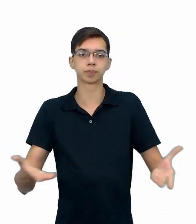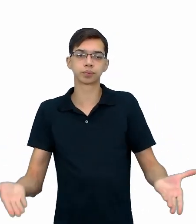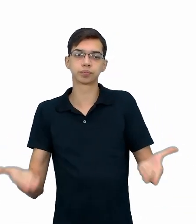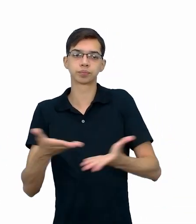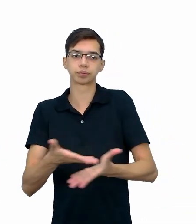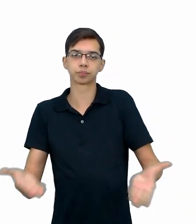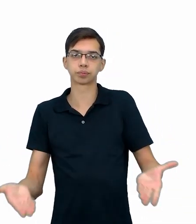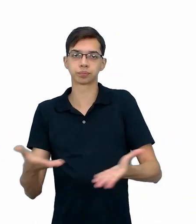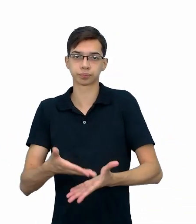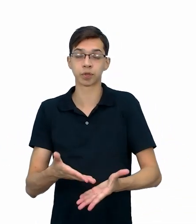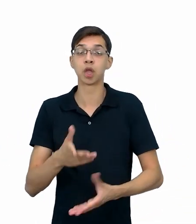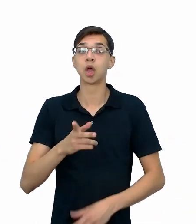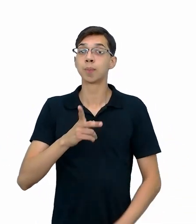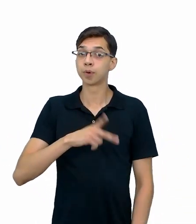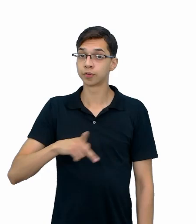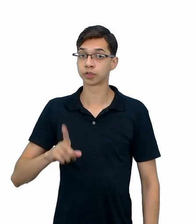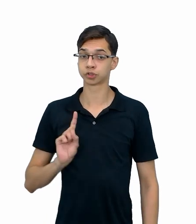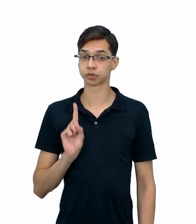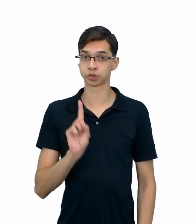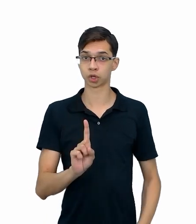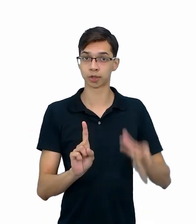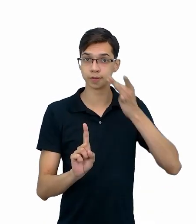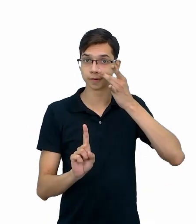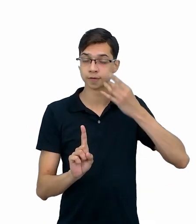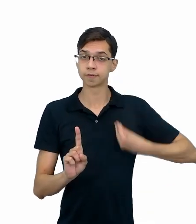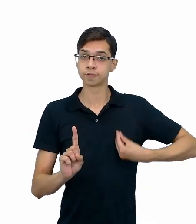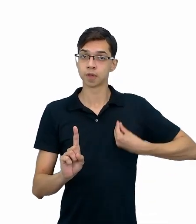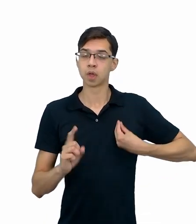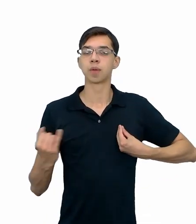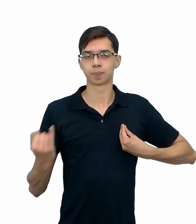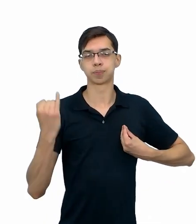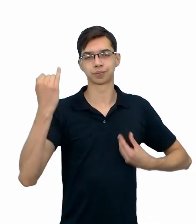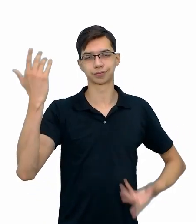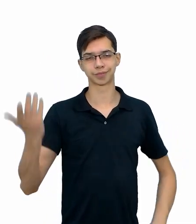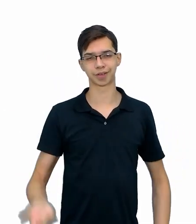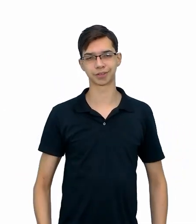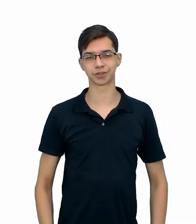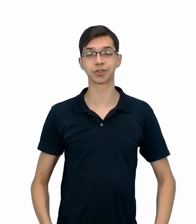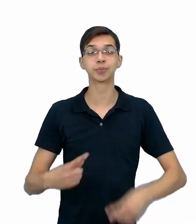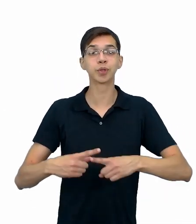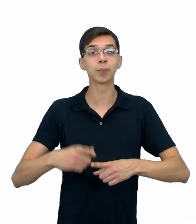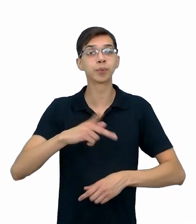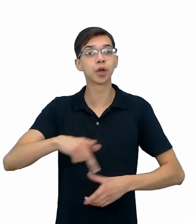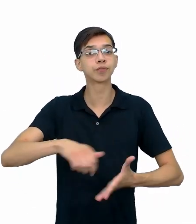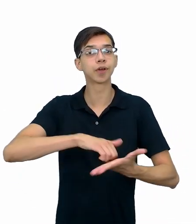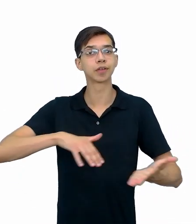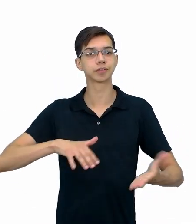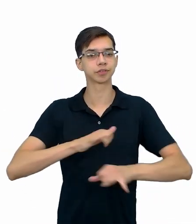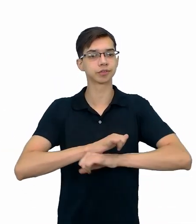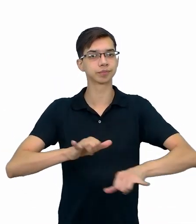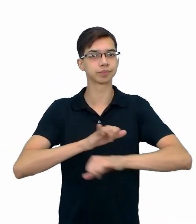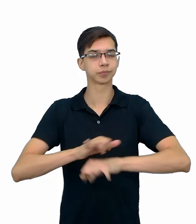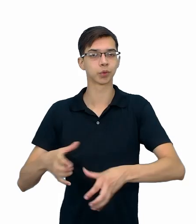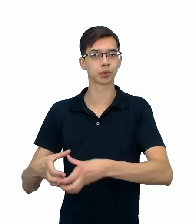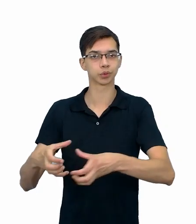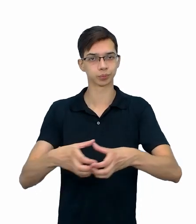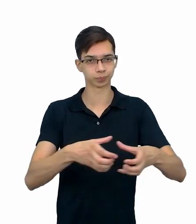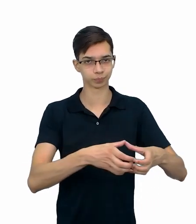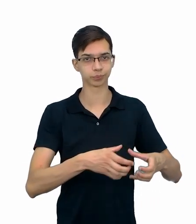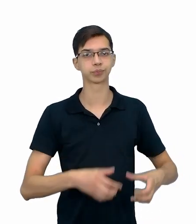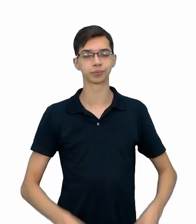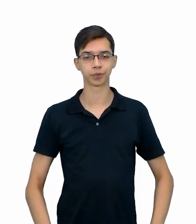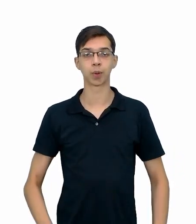que o professor esteja presente, que ele coloque aí as atividades, né, para os grupos e que ele faça